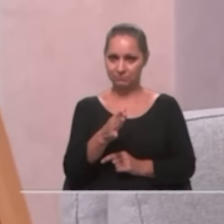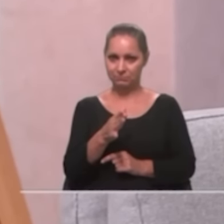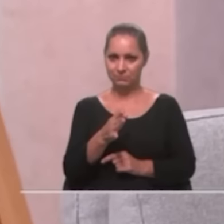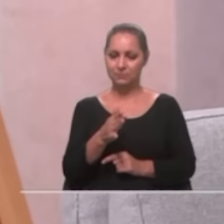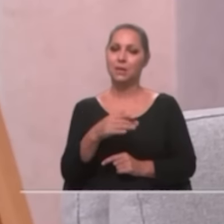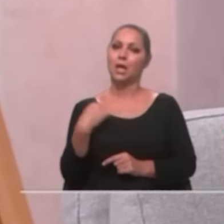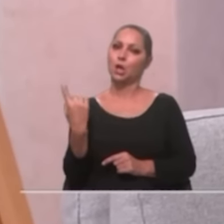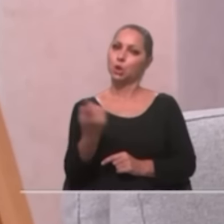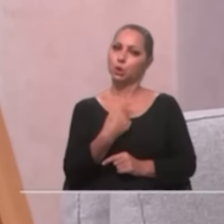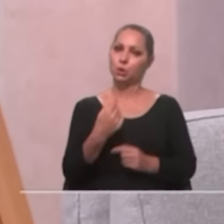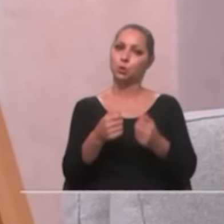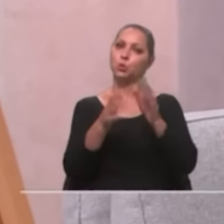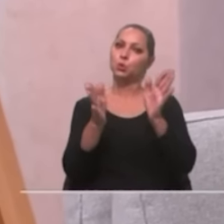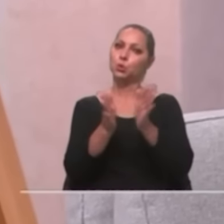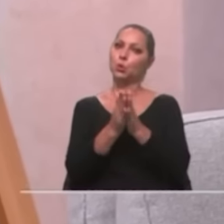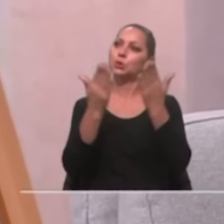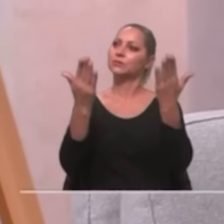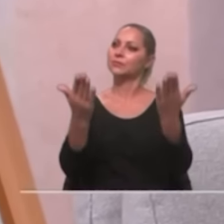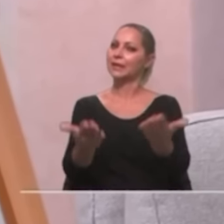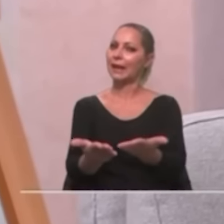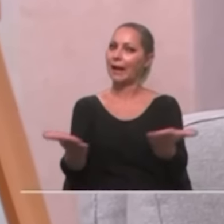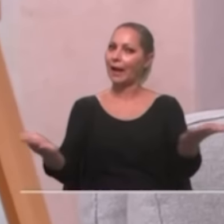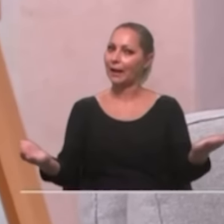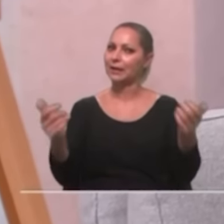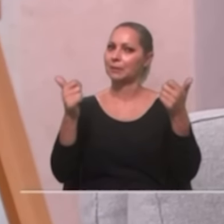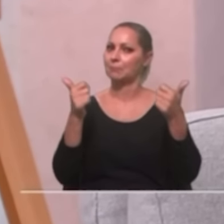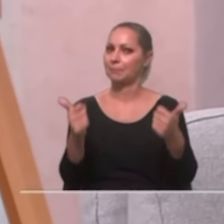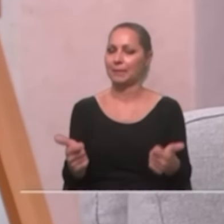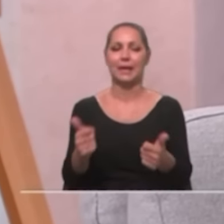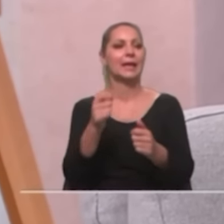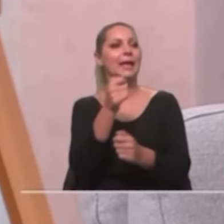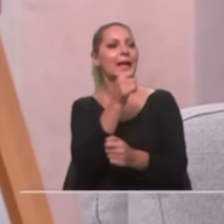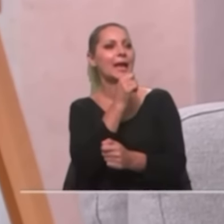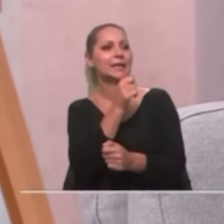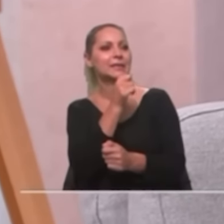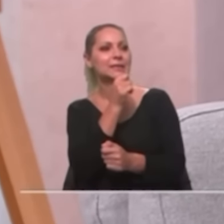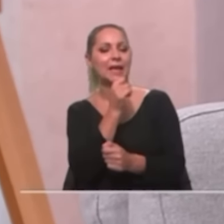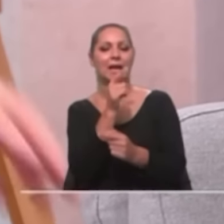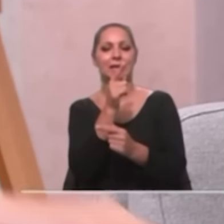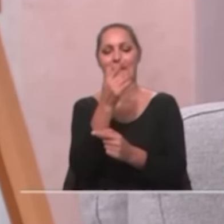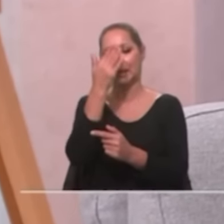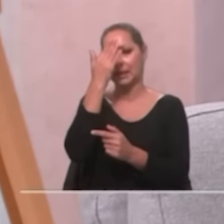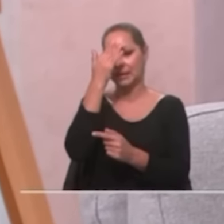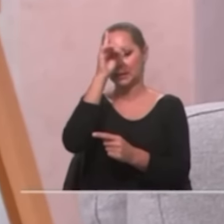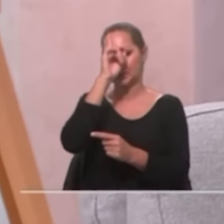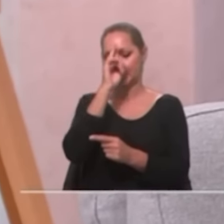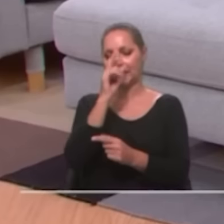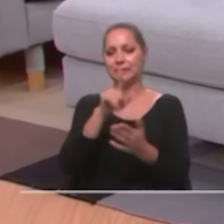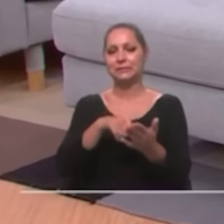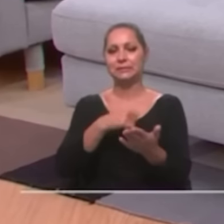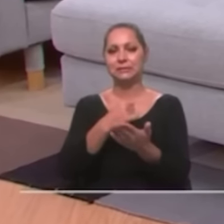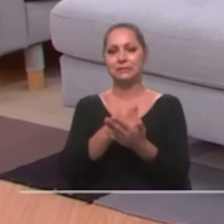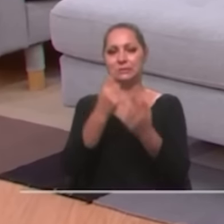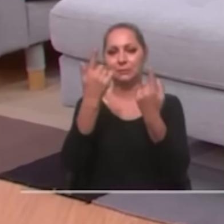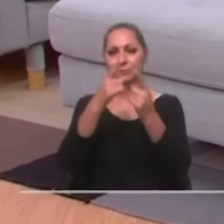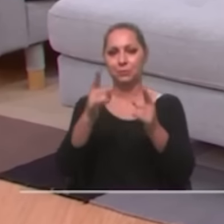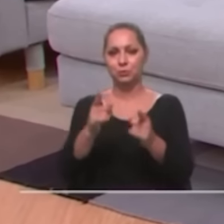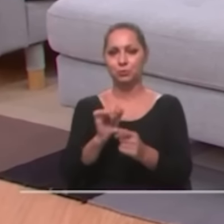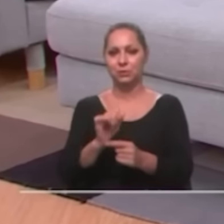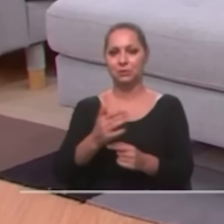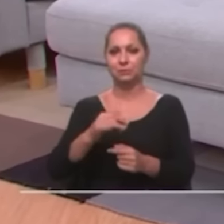estarmos bem, para cantarmos, para recordarmos sempre, todos os dias, as suas músicas, é sempre